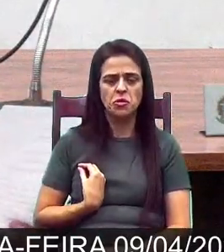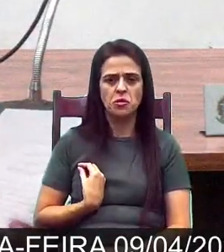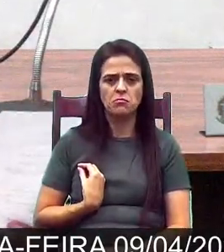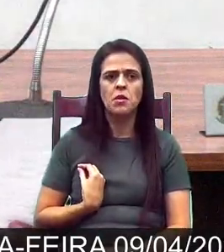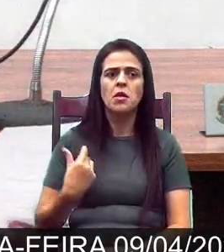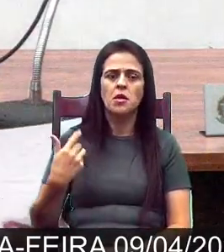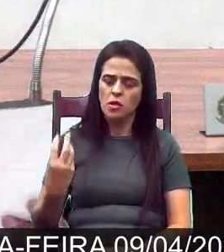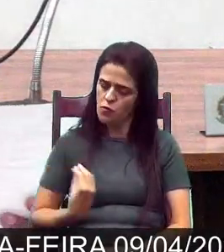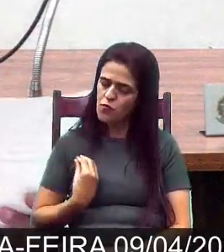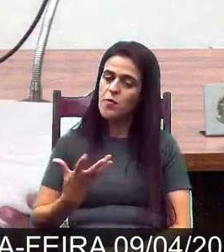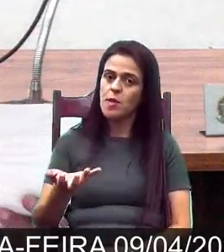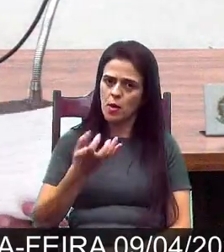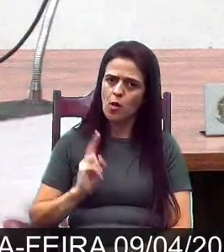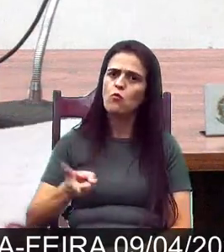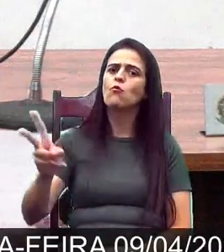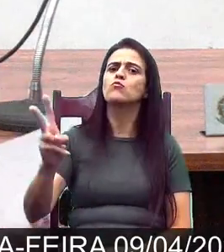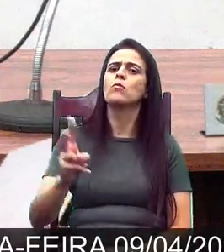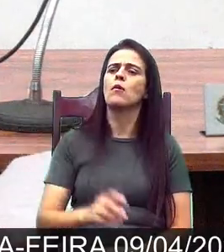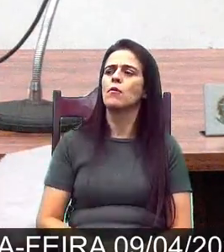aí.